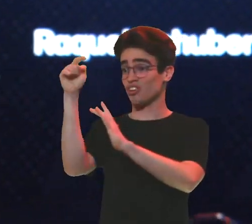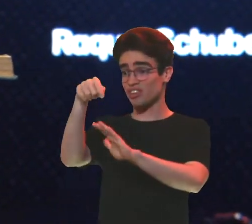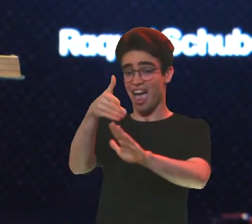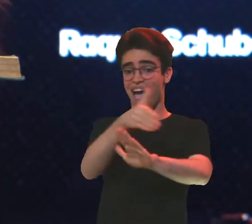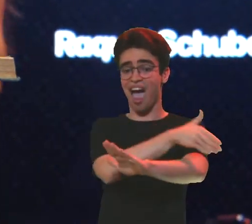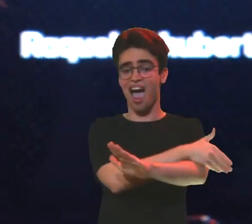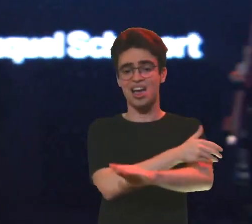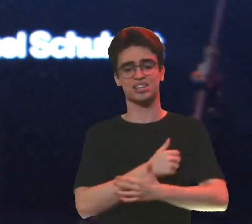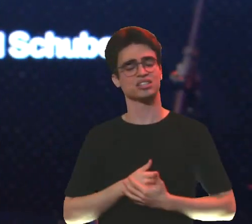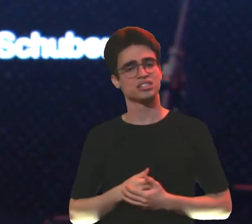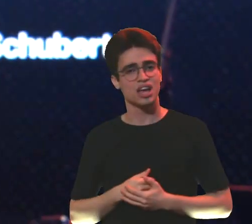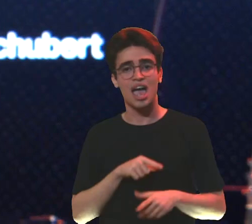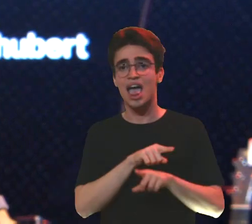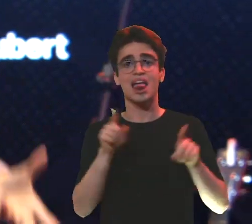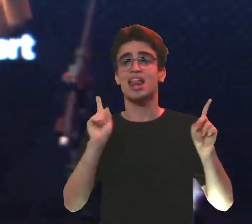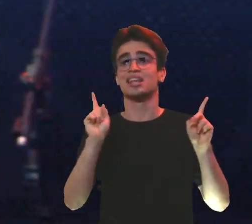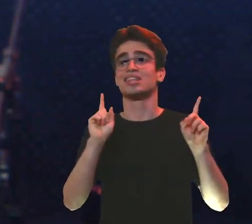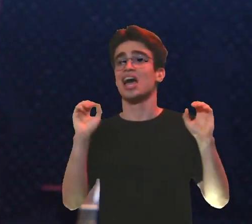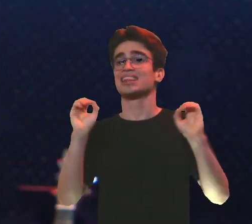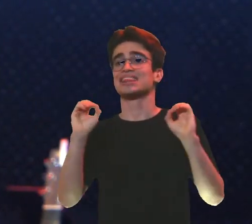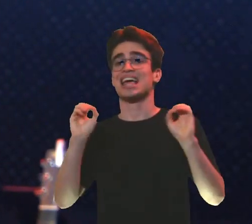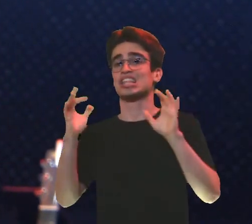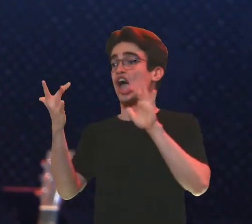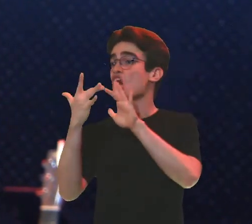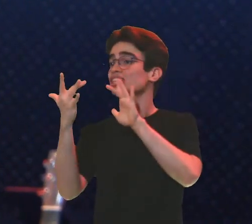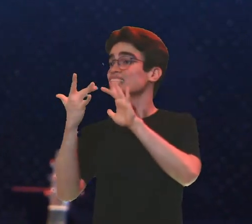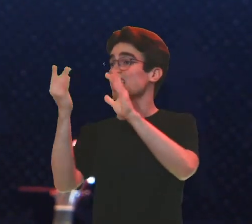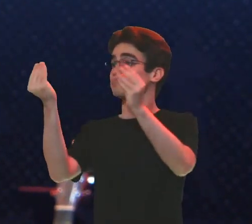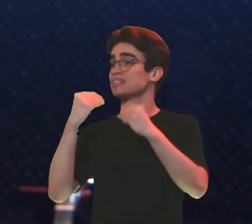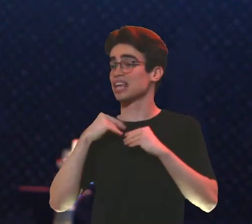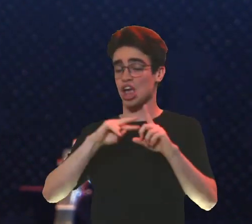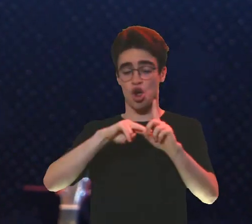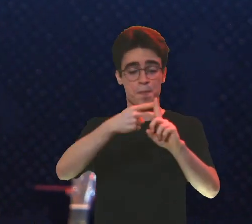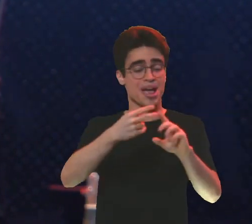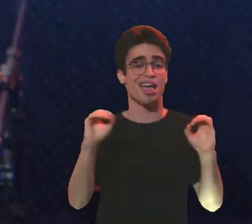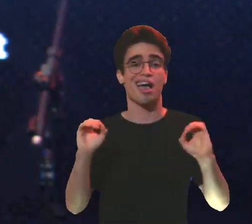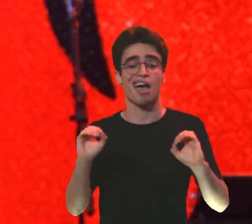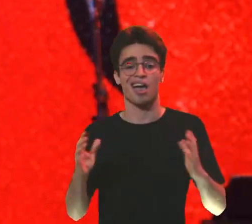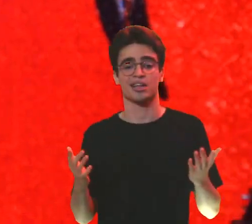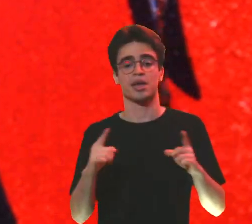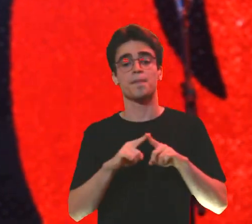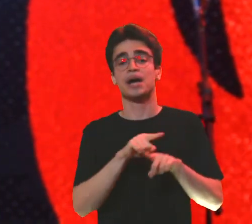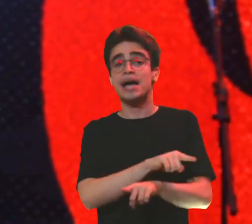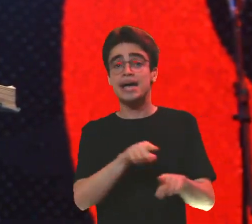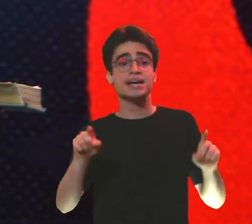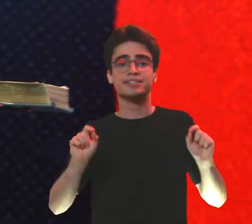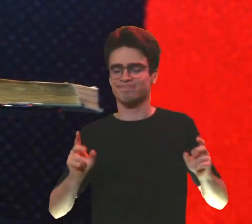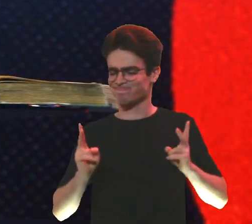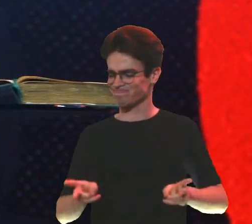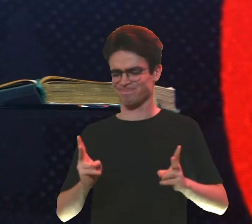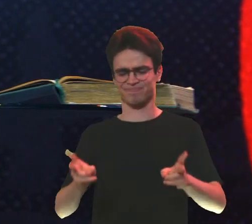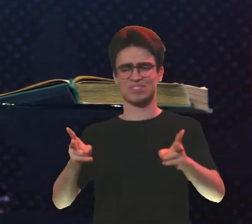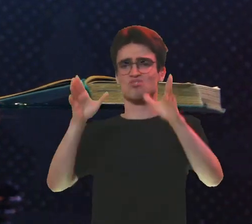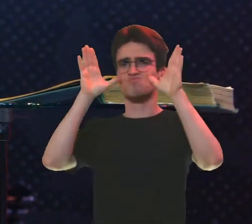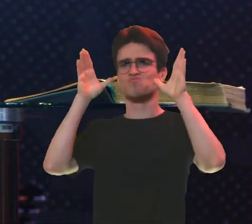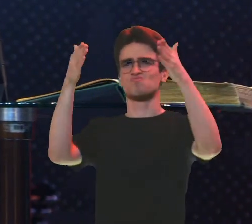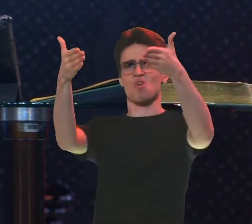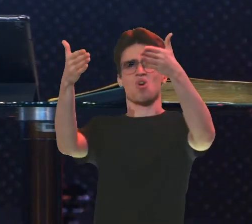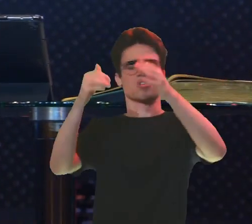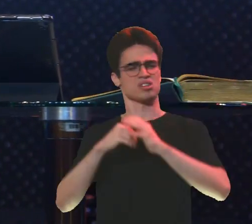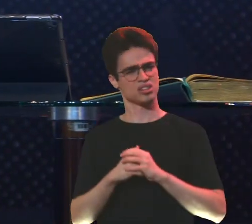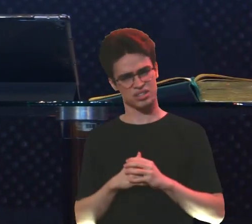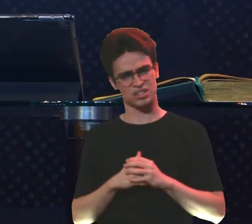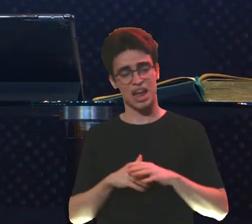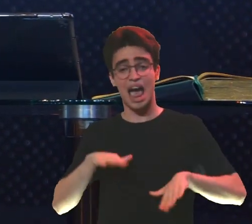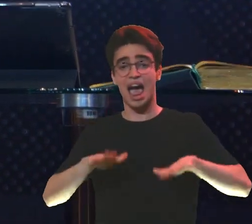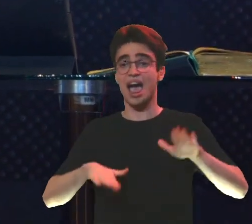Eles não tiveram contato com essa recompensa, mas eles continuaram olhando para o alvo, mesmo